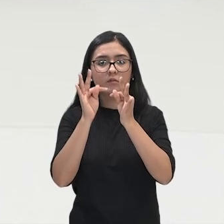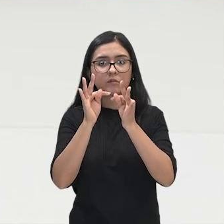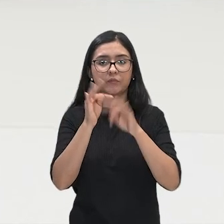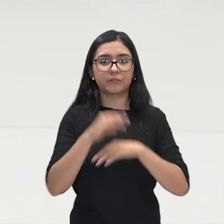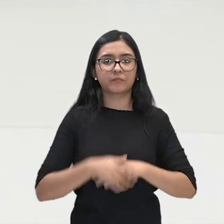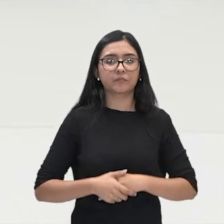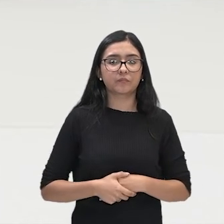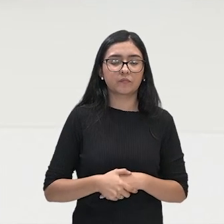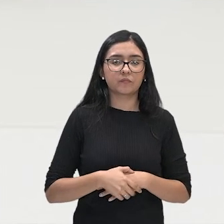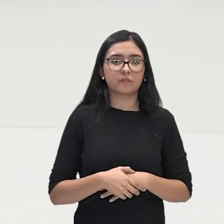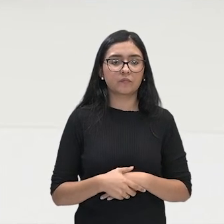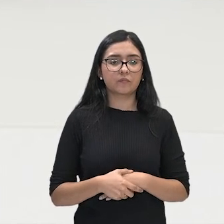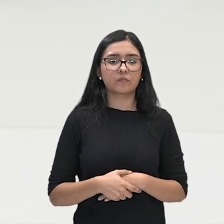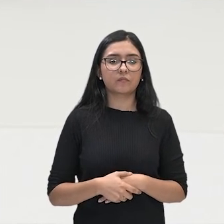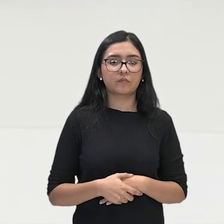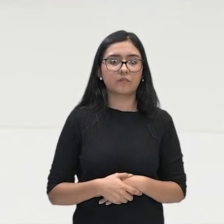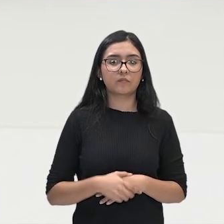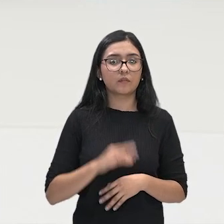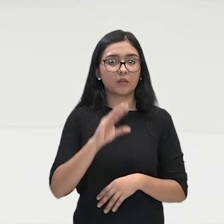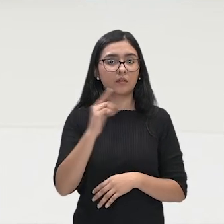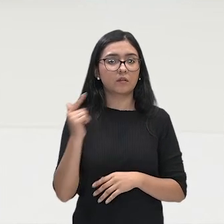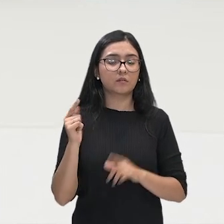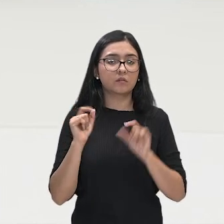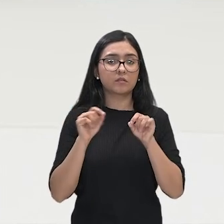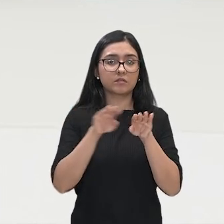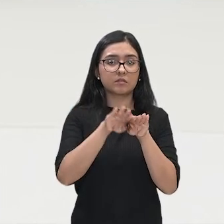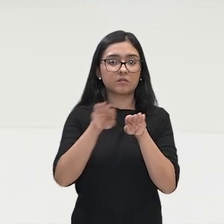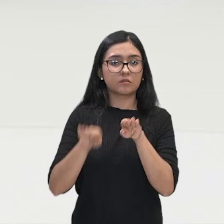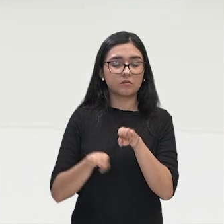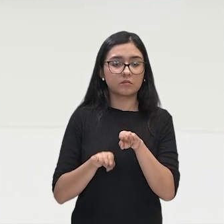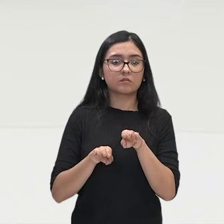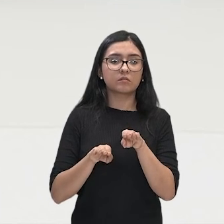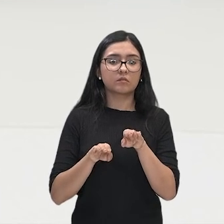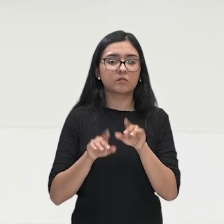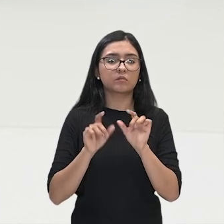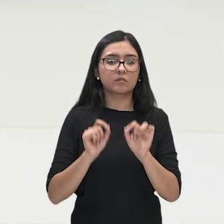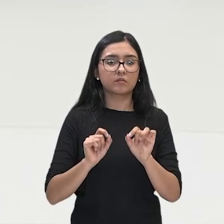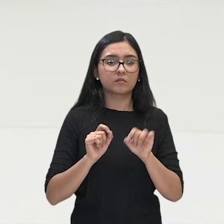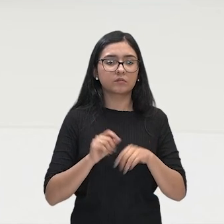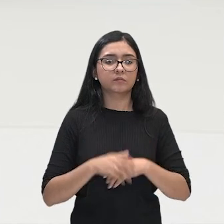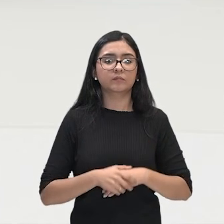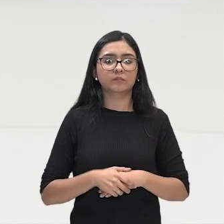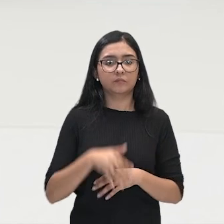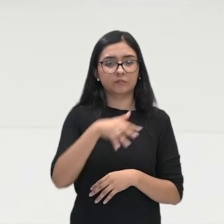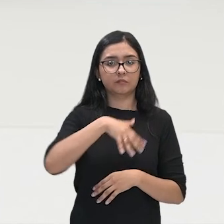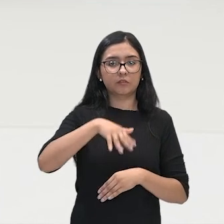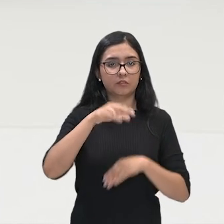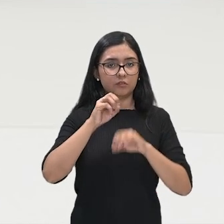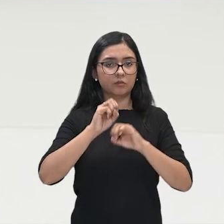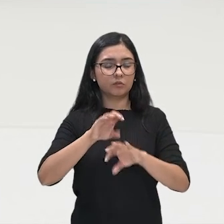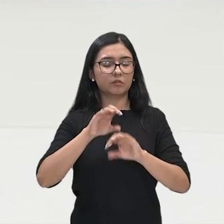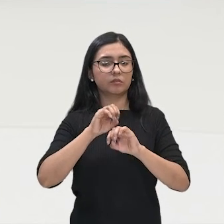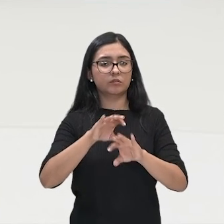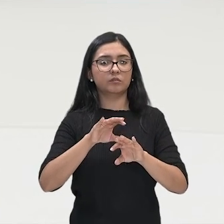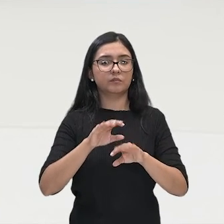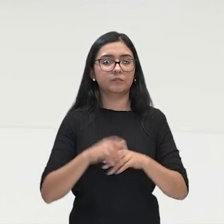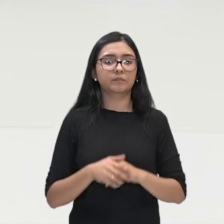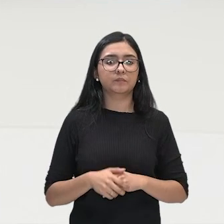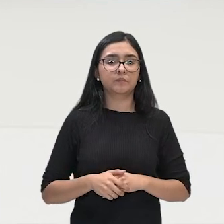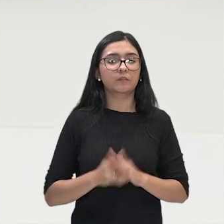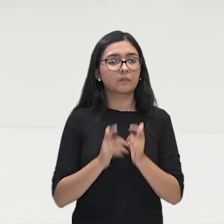né? Claro que essa desigualdade está falando de educação. Muita